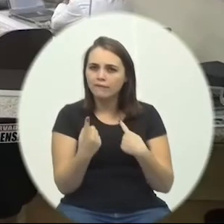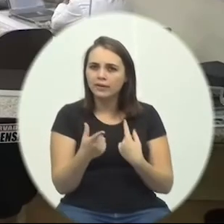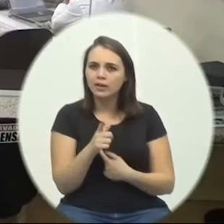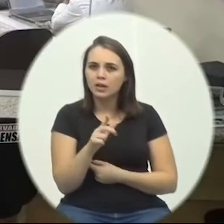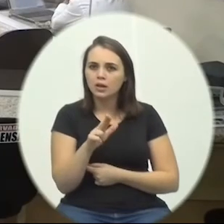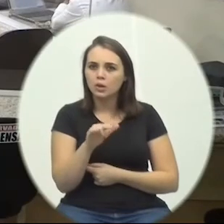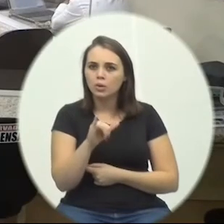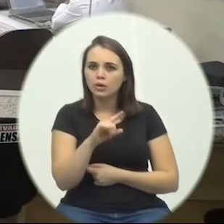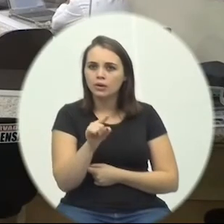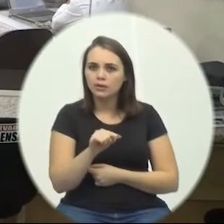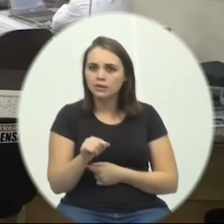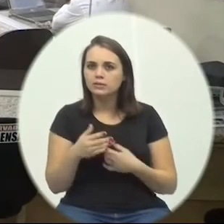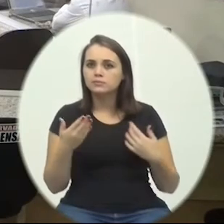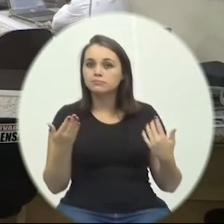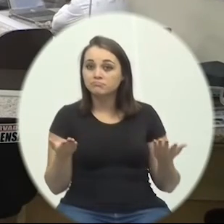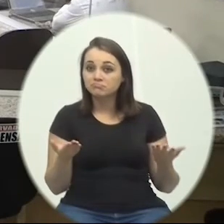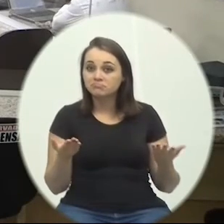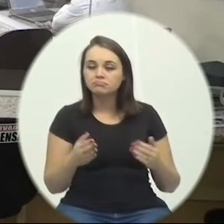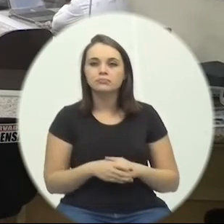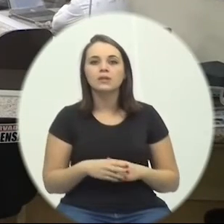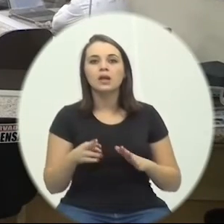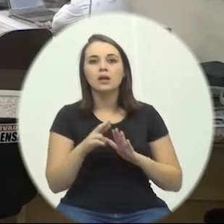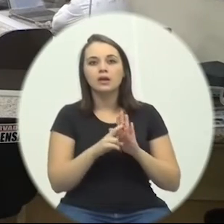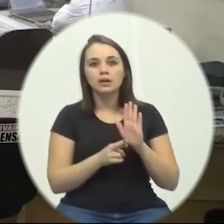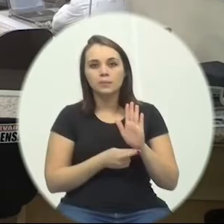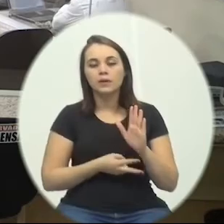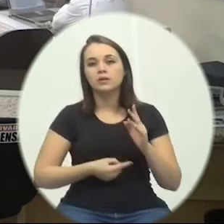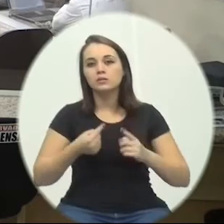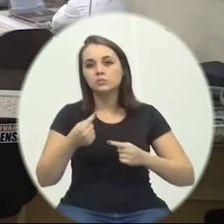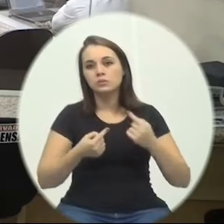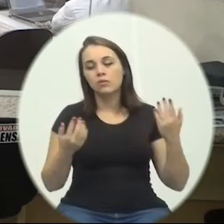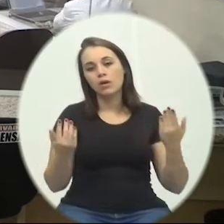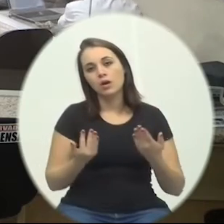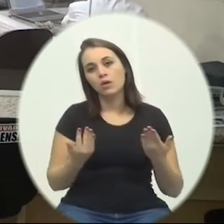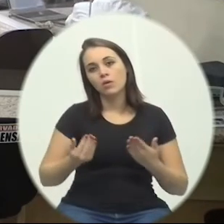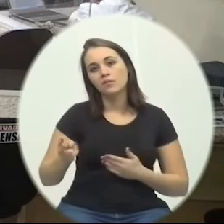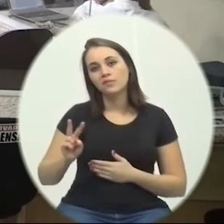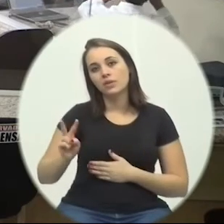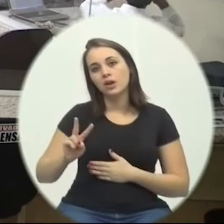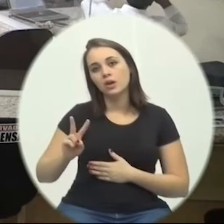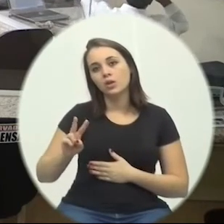discussão. Com a palavra, o vereador Miguel Pierini.